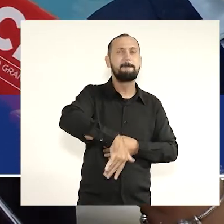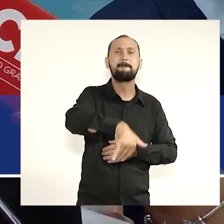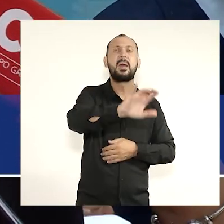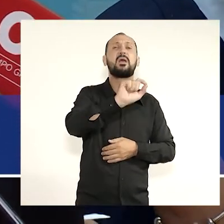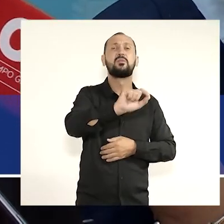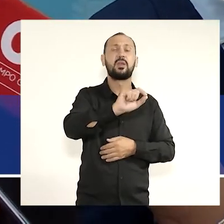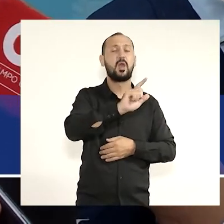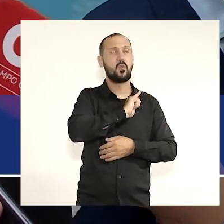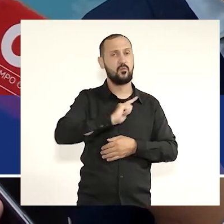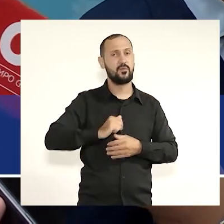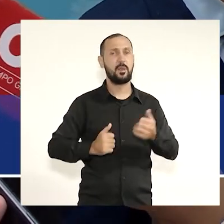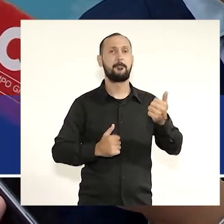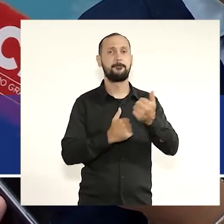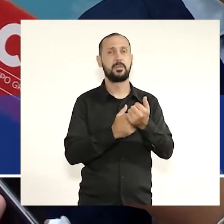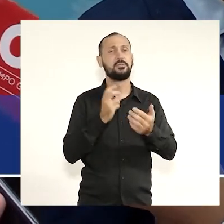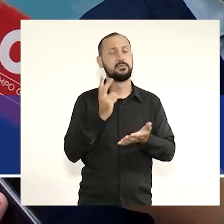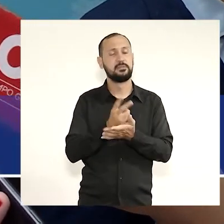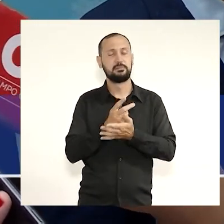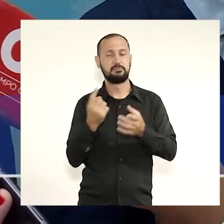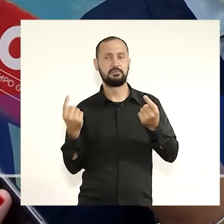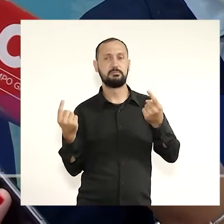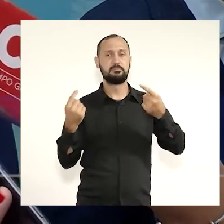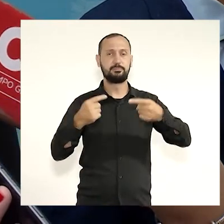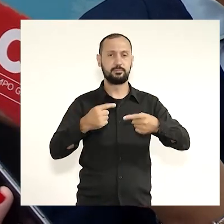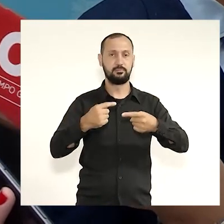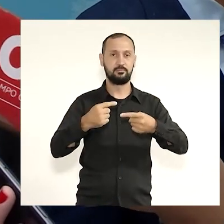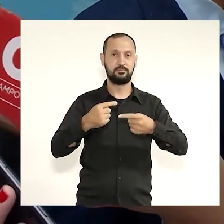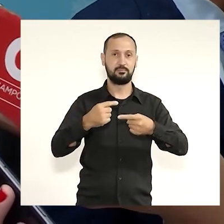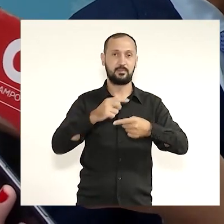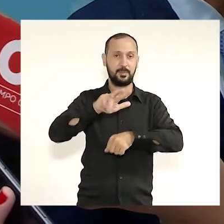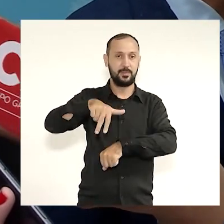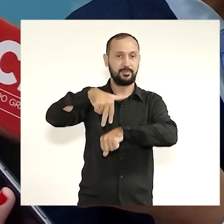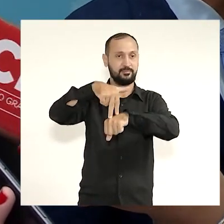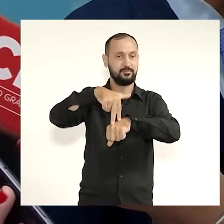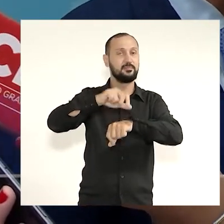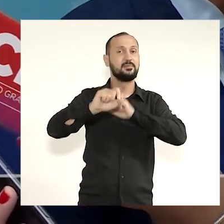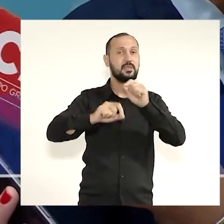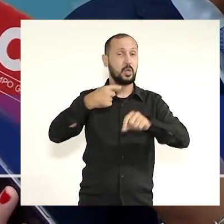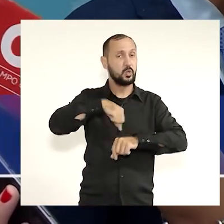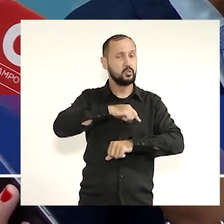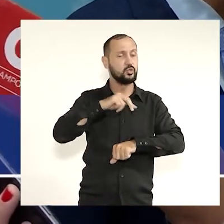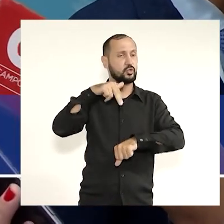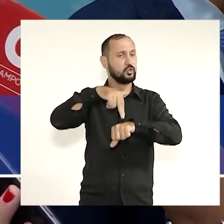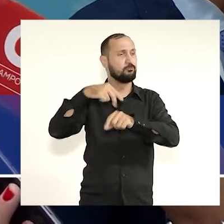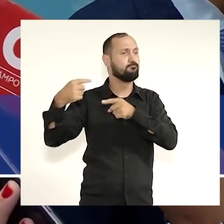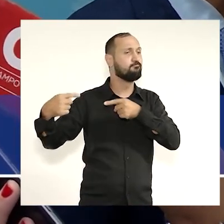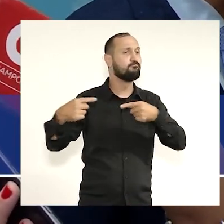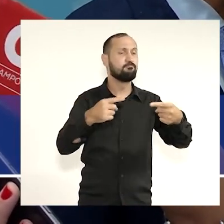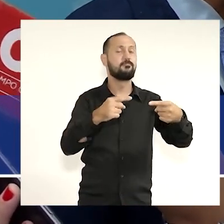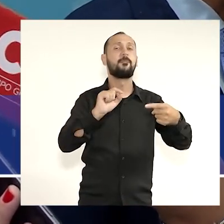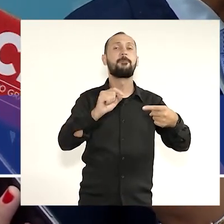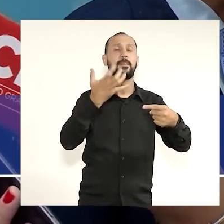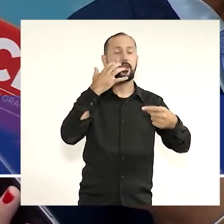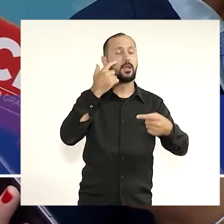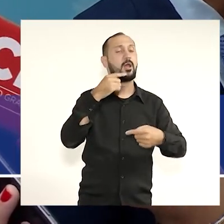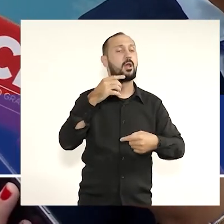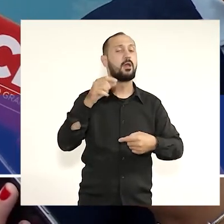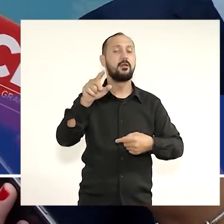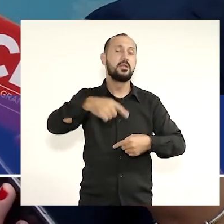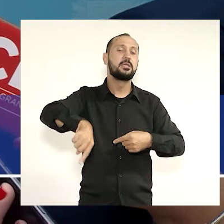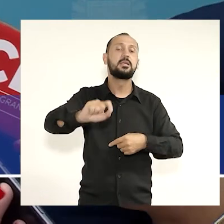governo, nós colocamos sempre na condição de oposição. E na condição de oposição temos que ouvir os